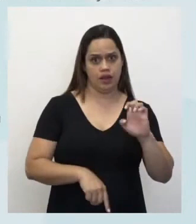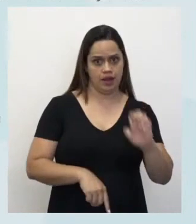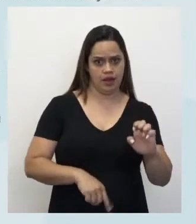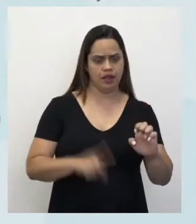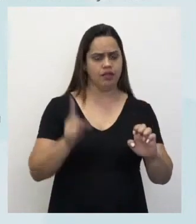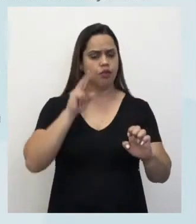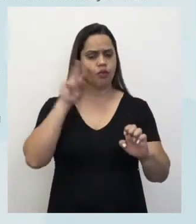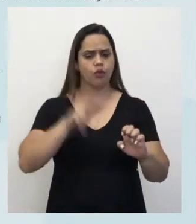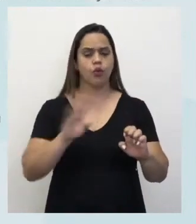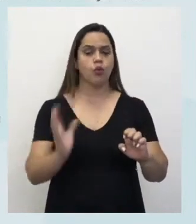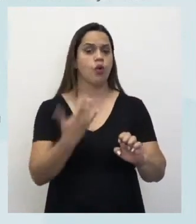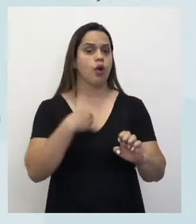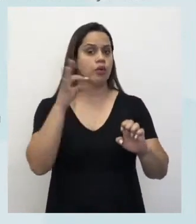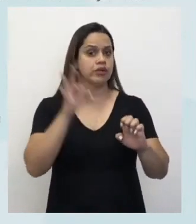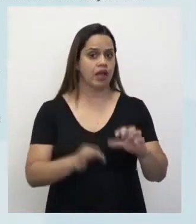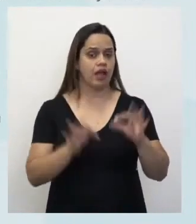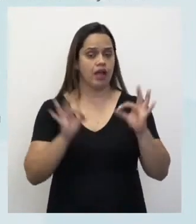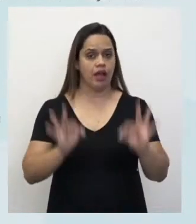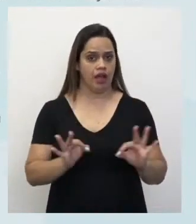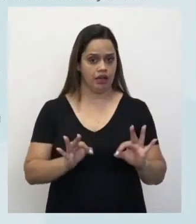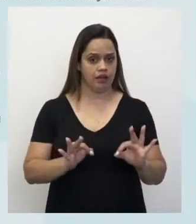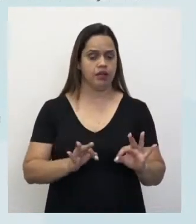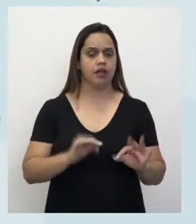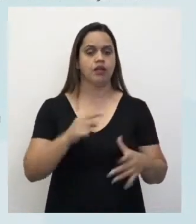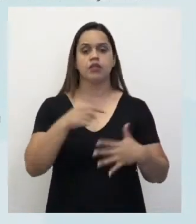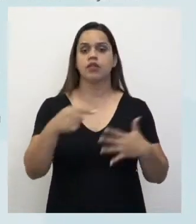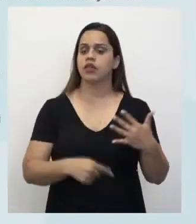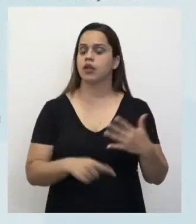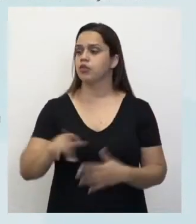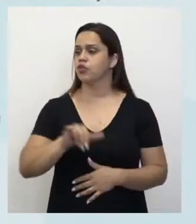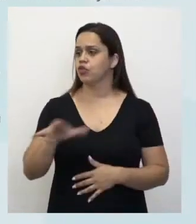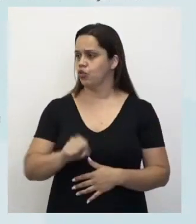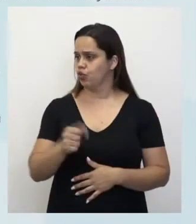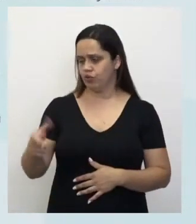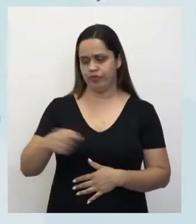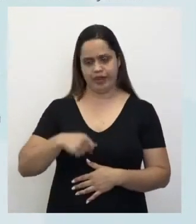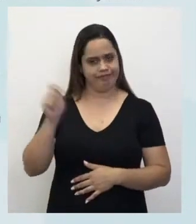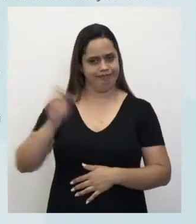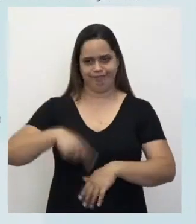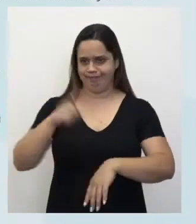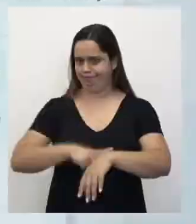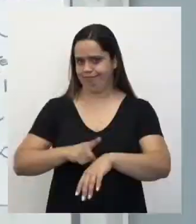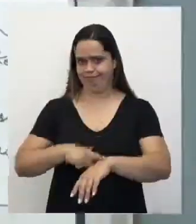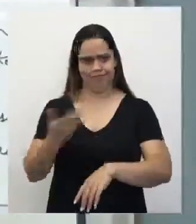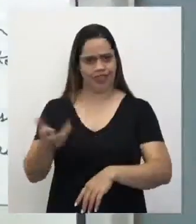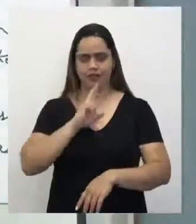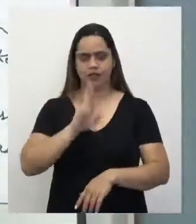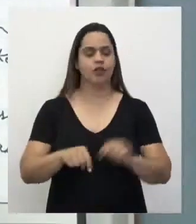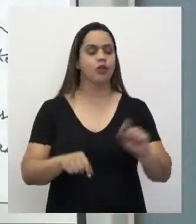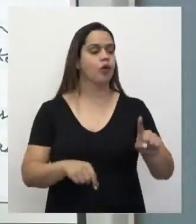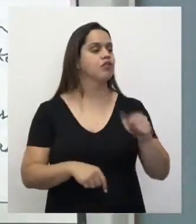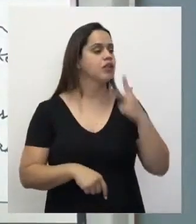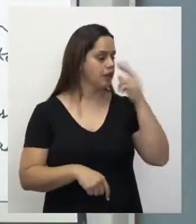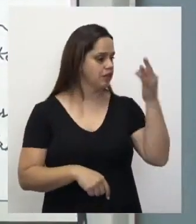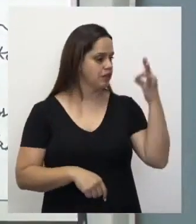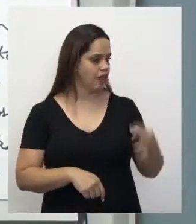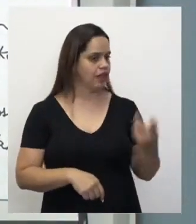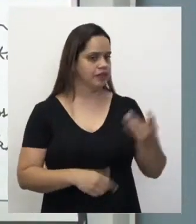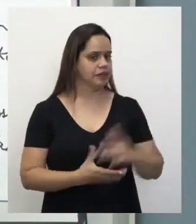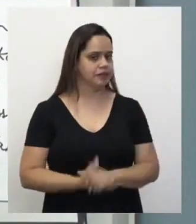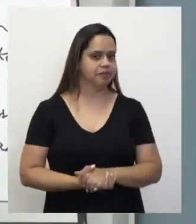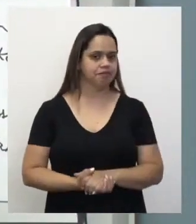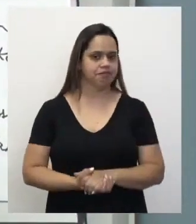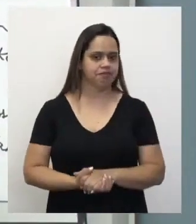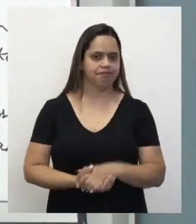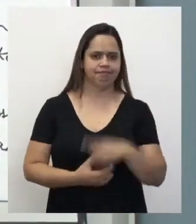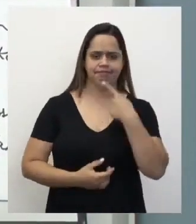estética. Qual alternativa estaria correta? Professor João, não vai dar tempo da gente falar para eles responderem. Qual que você acha que estaria correta aí,